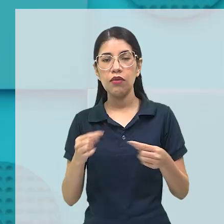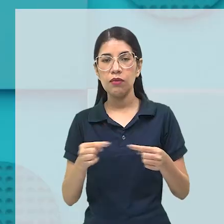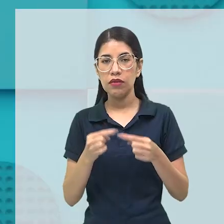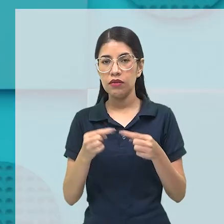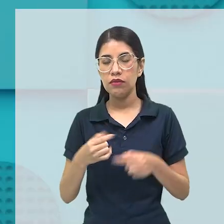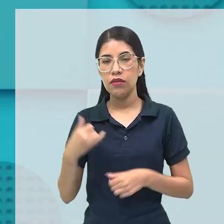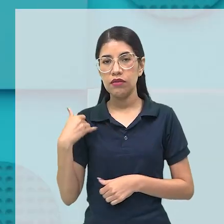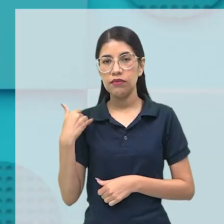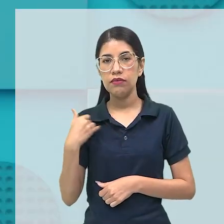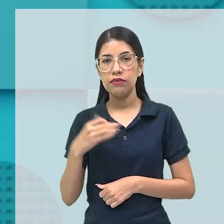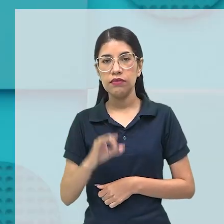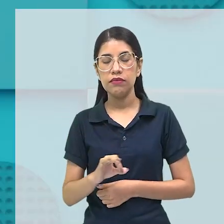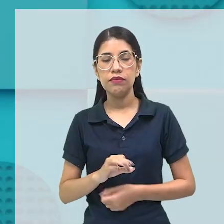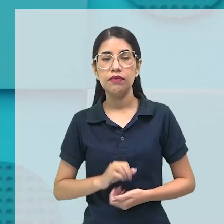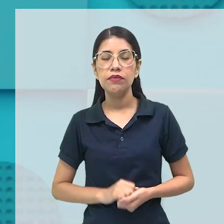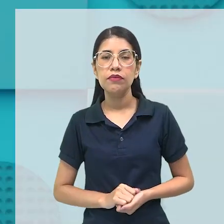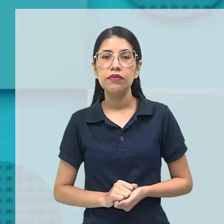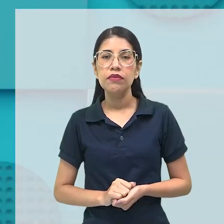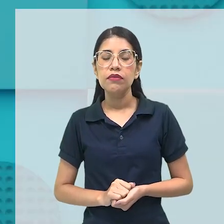etária.